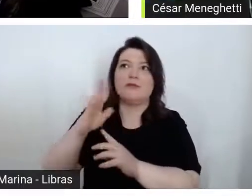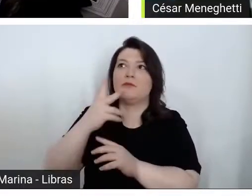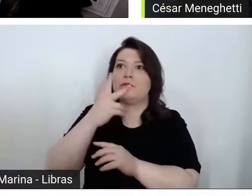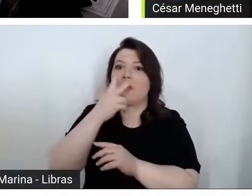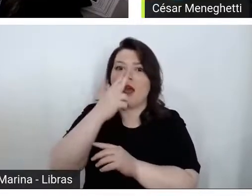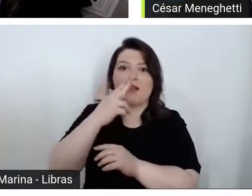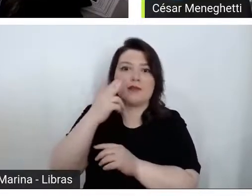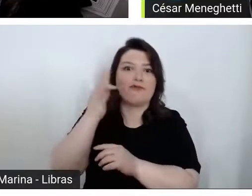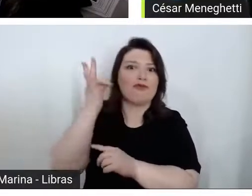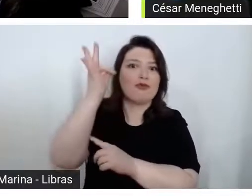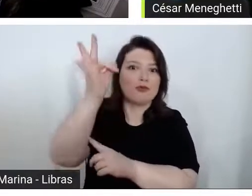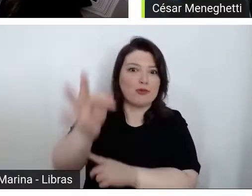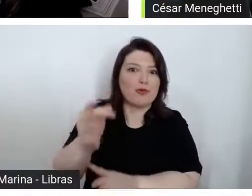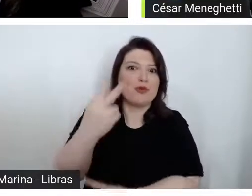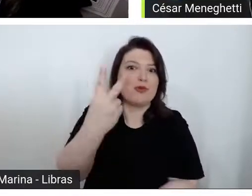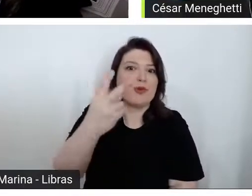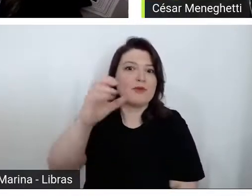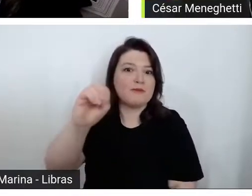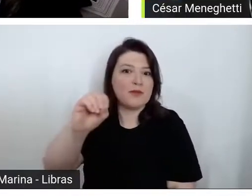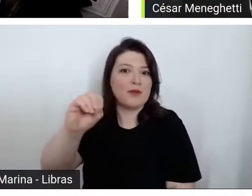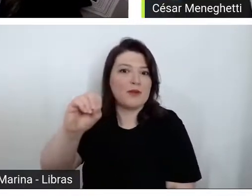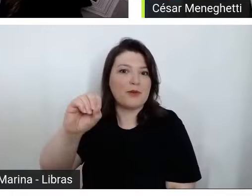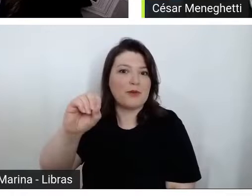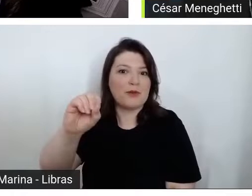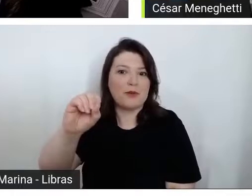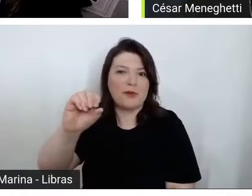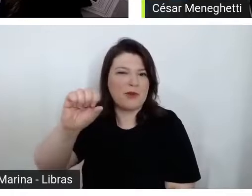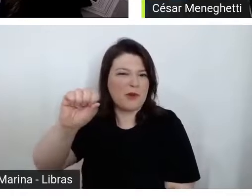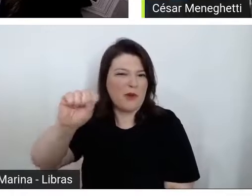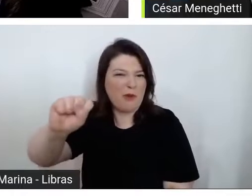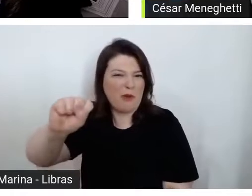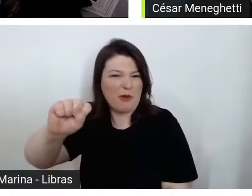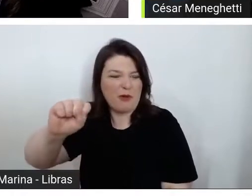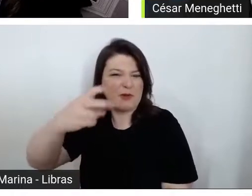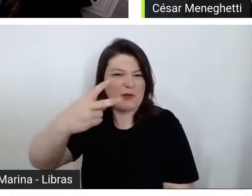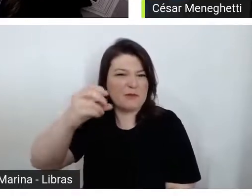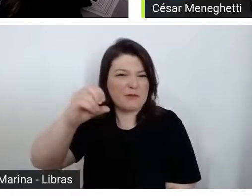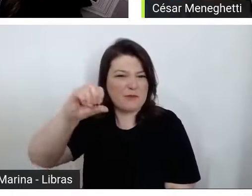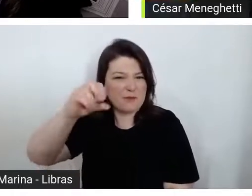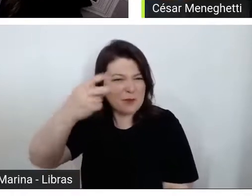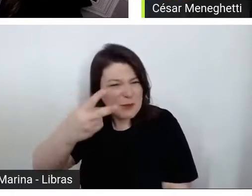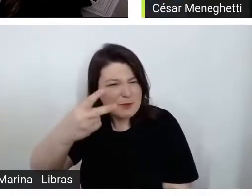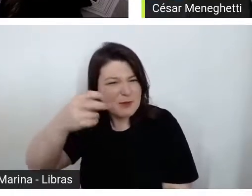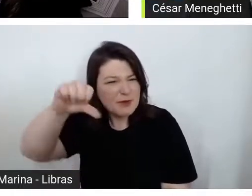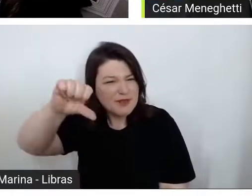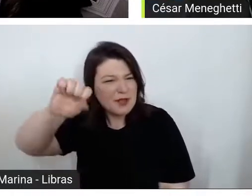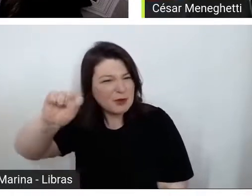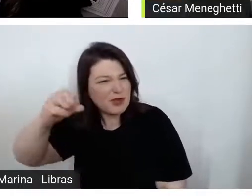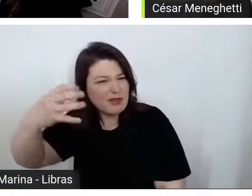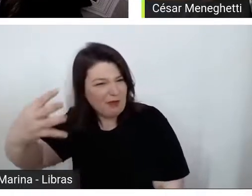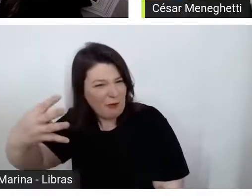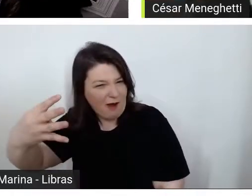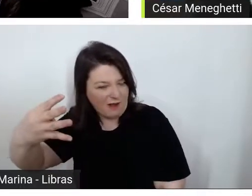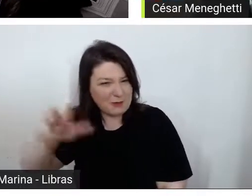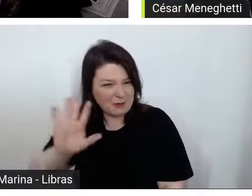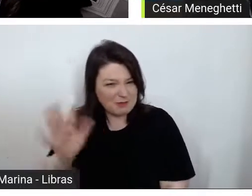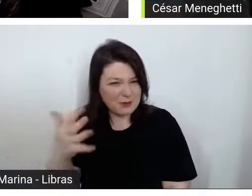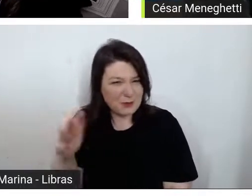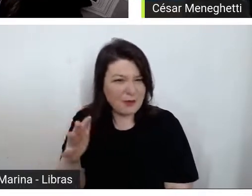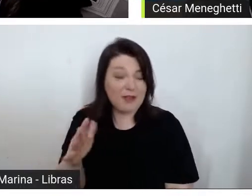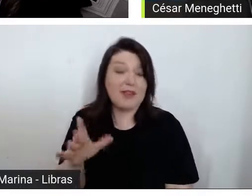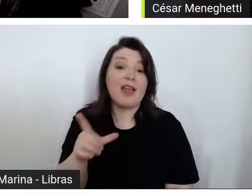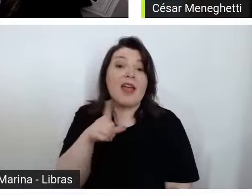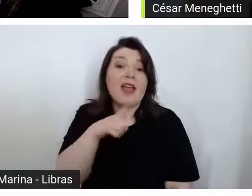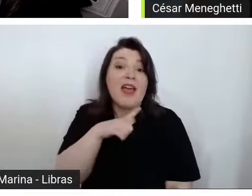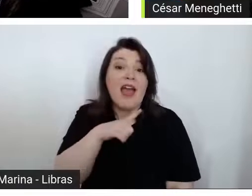2984, que era tipo aonde as pessoas tinha um vírus, ó que loucura, tinha um vírus que as pessoas não podiam se tocar,